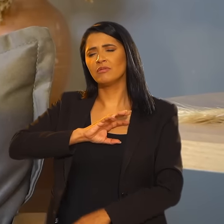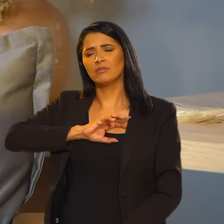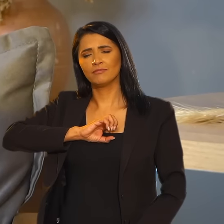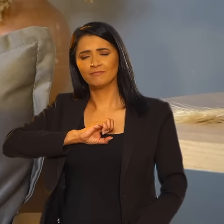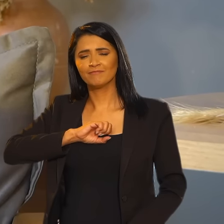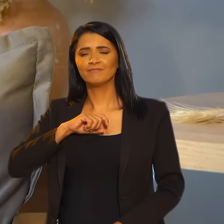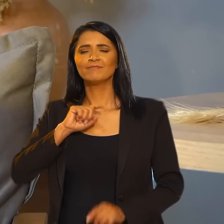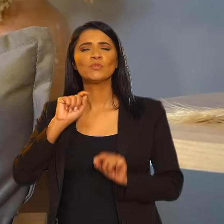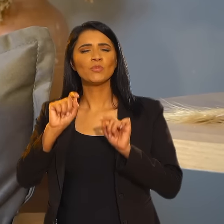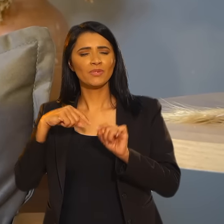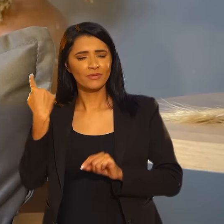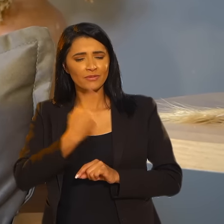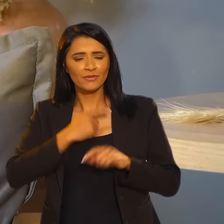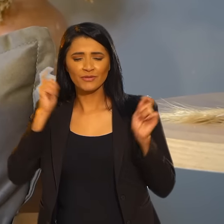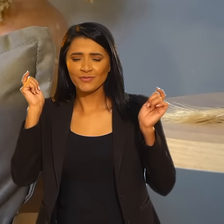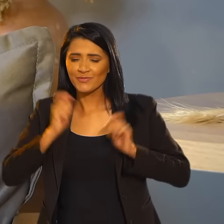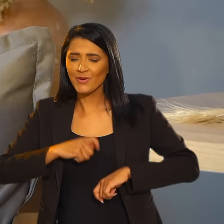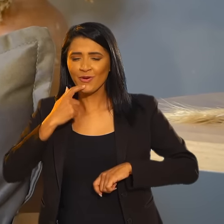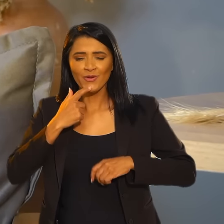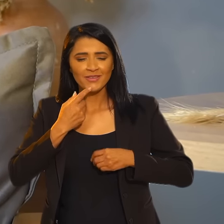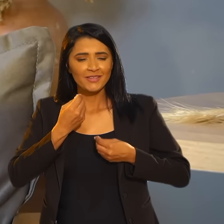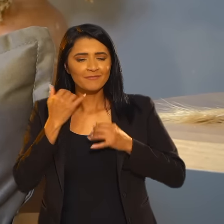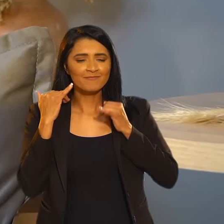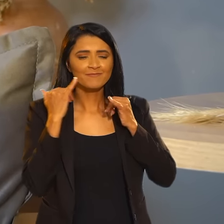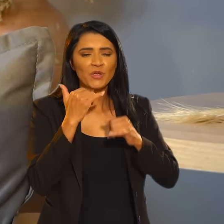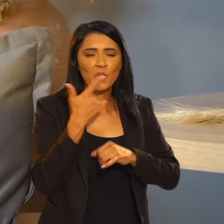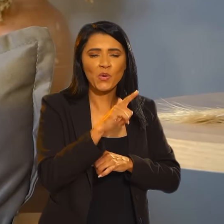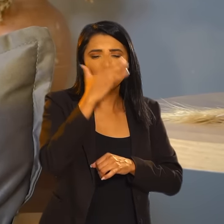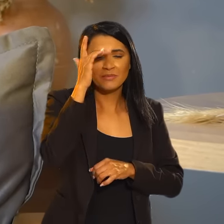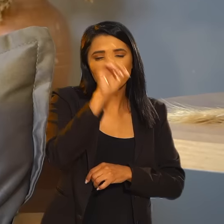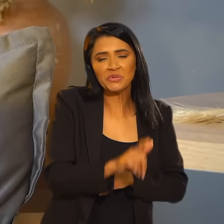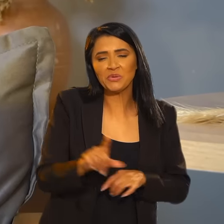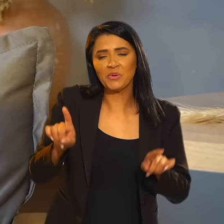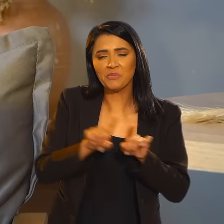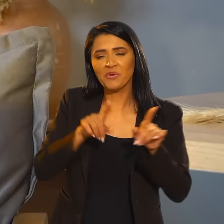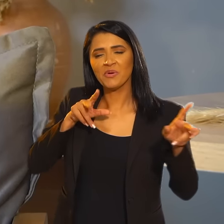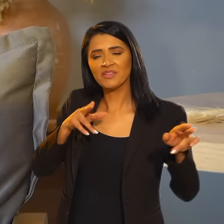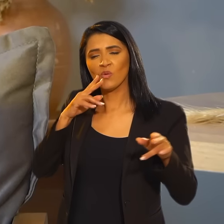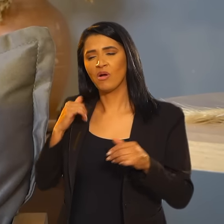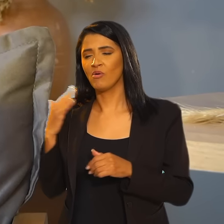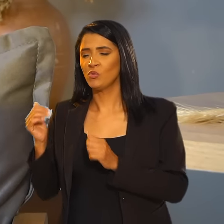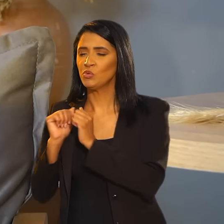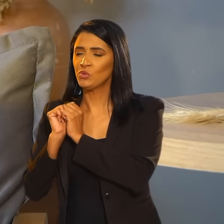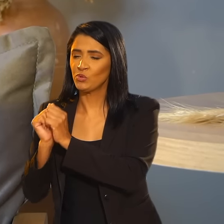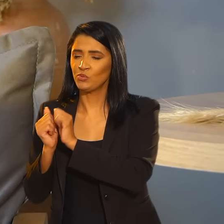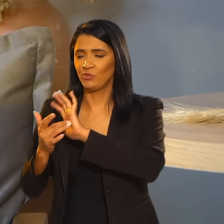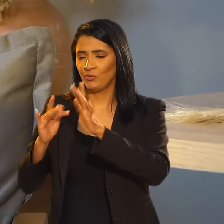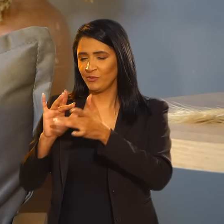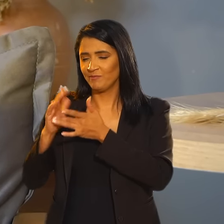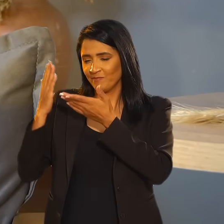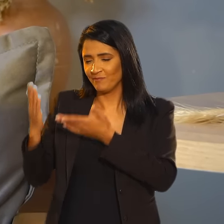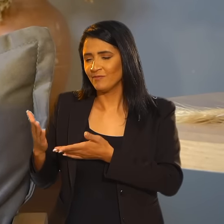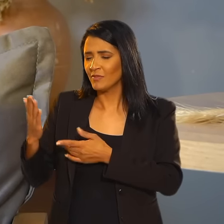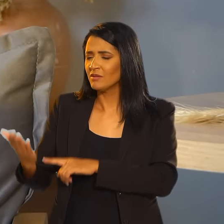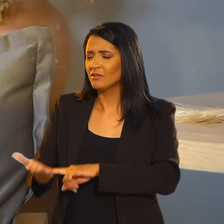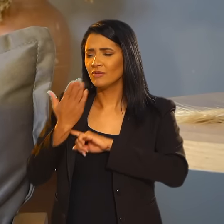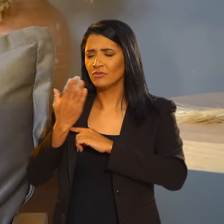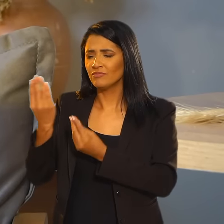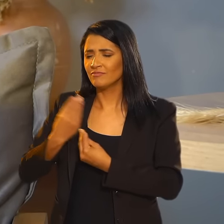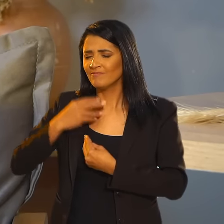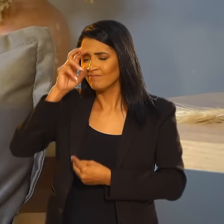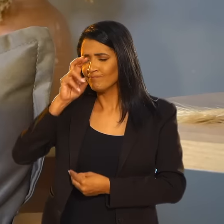que nós possamos levar isso para outras pessoas, para que elas também possam estar ao Teu lado. Nos ajude, Senhor, nos dê sabedoria